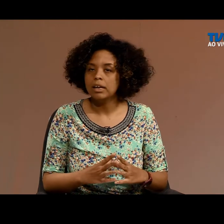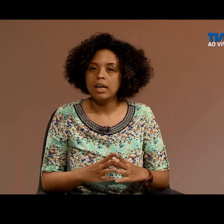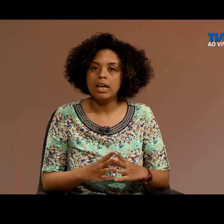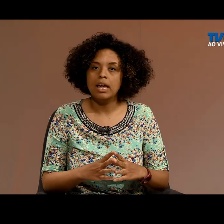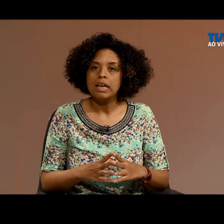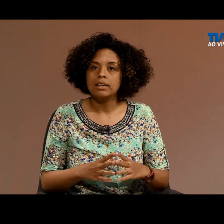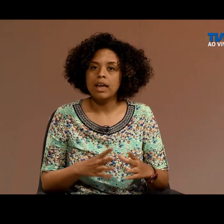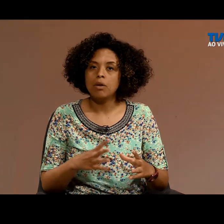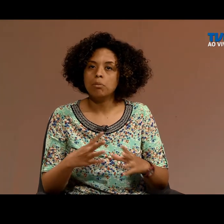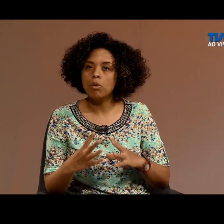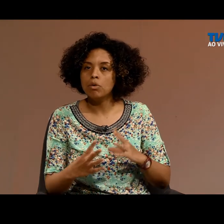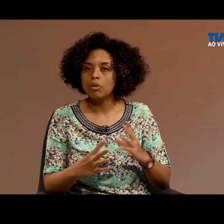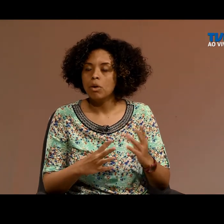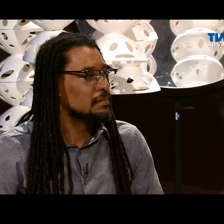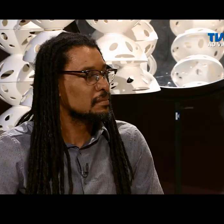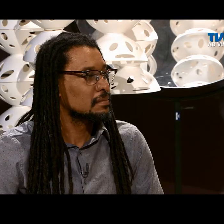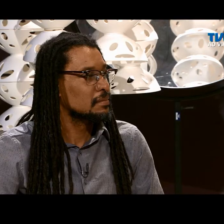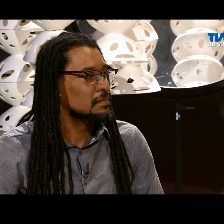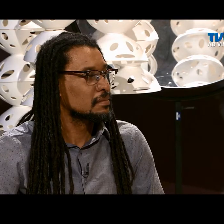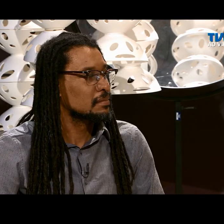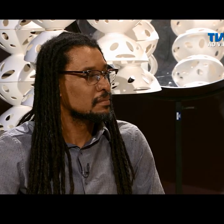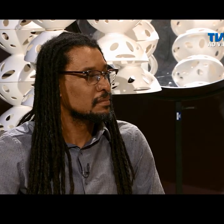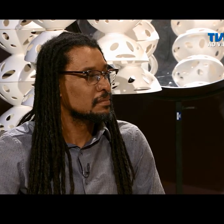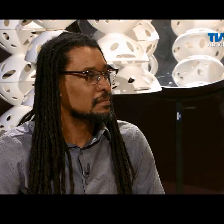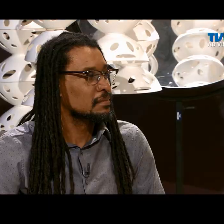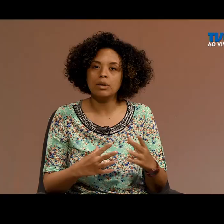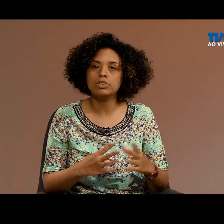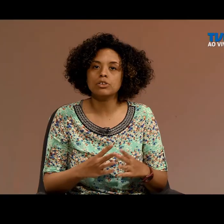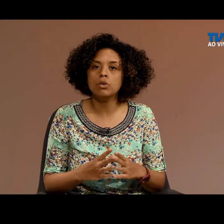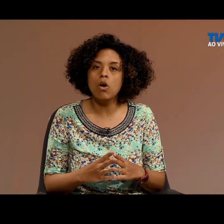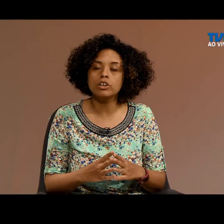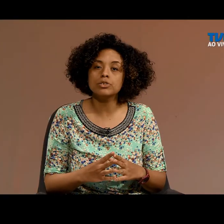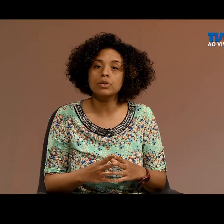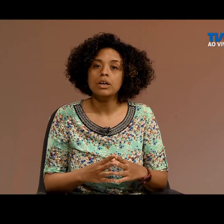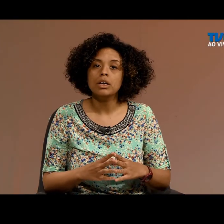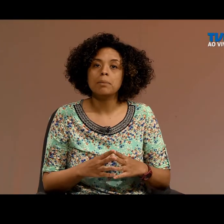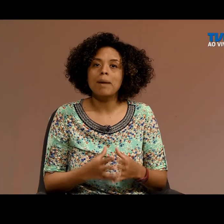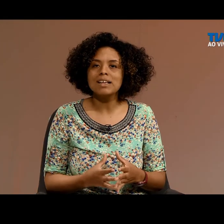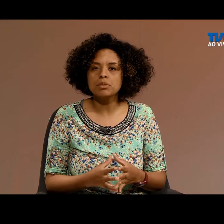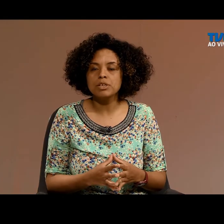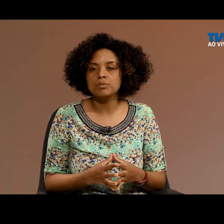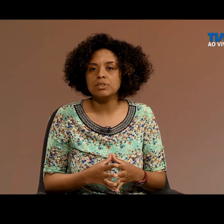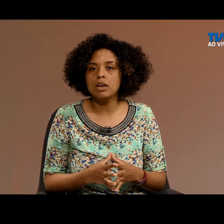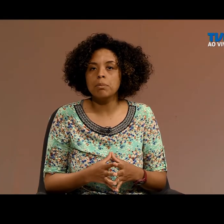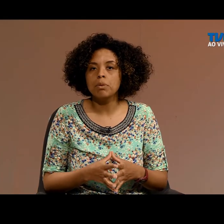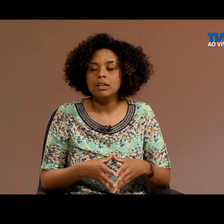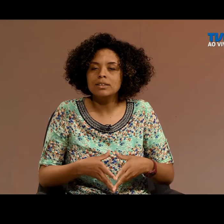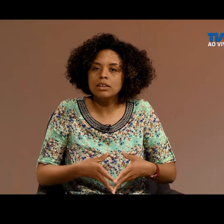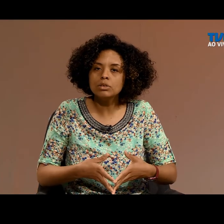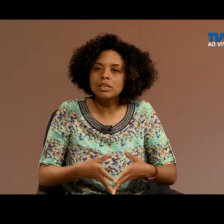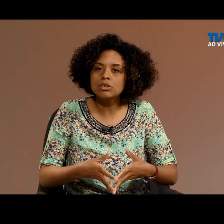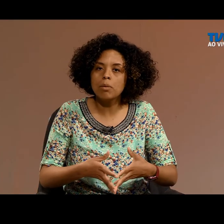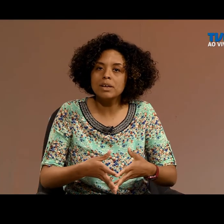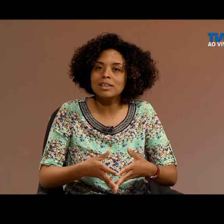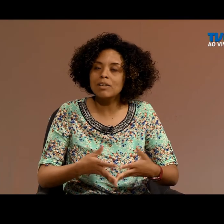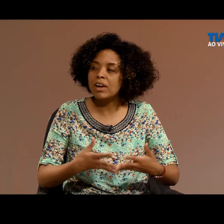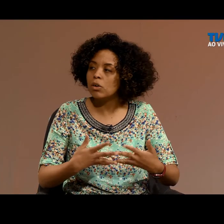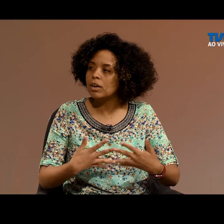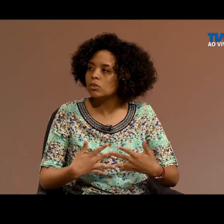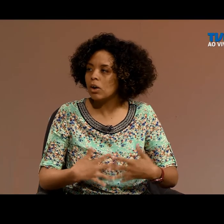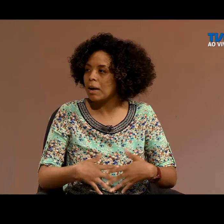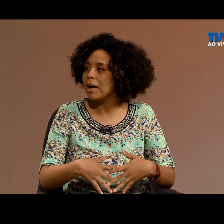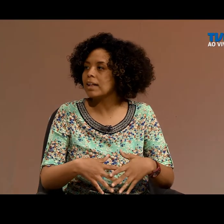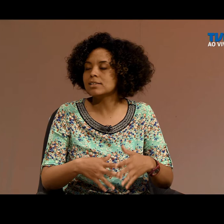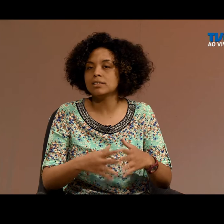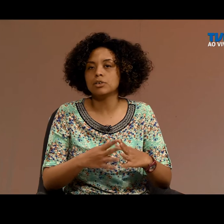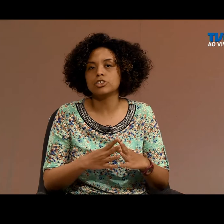forma que é um pouco uma relação com o gótico, né, com o estilo gótico, mas ao mesmo tempo, dentro desse romance, ela vai